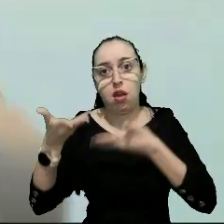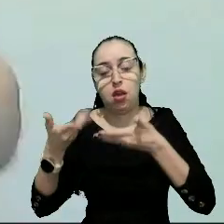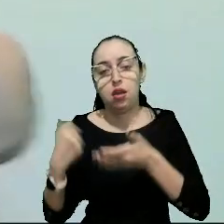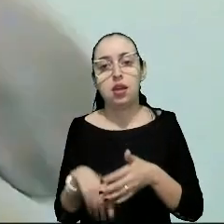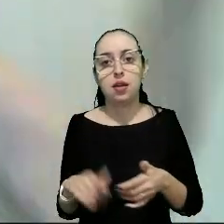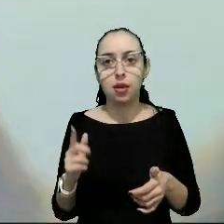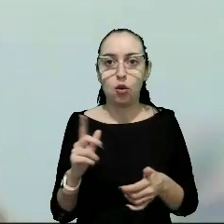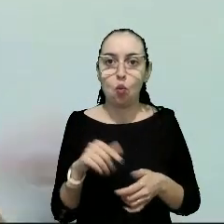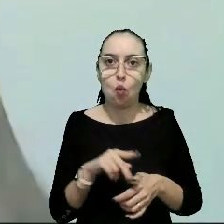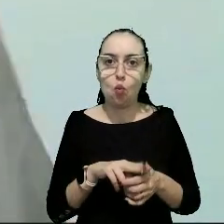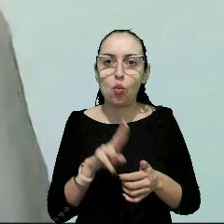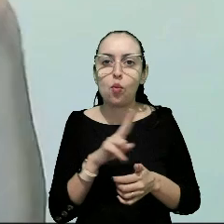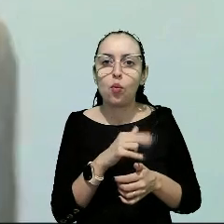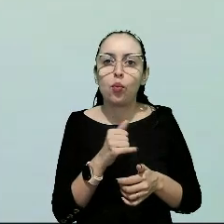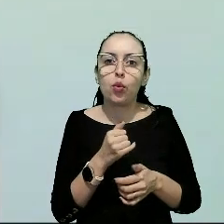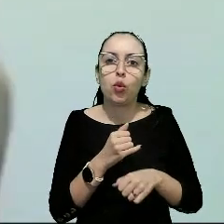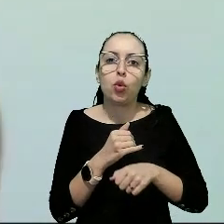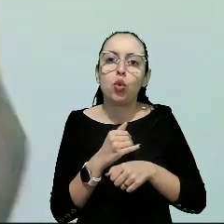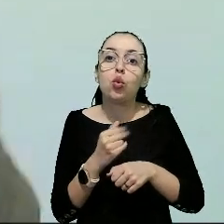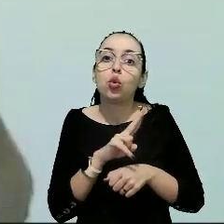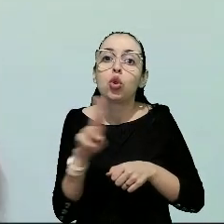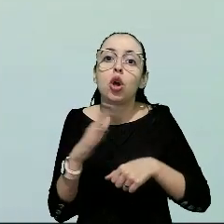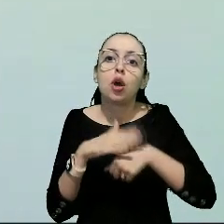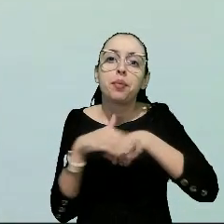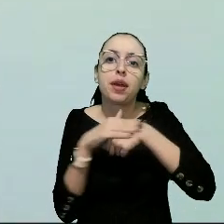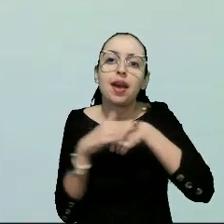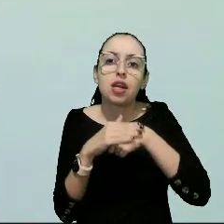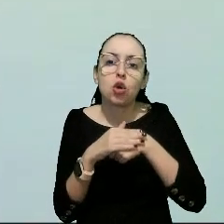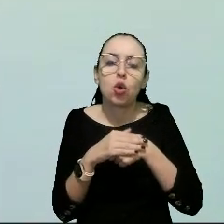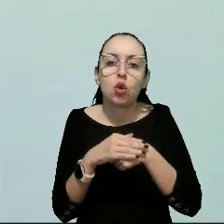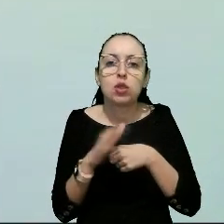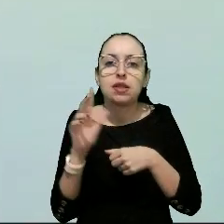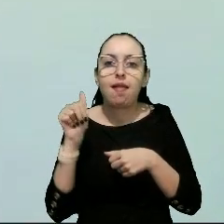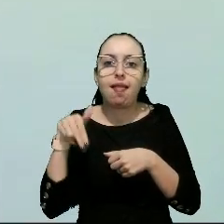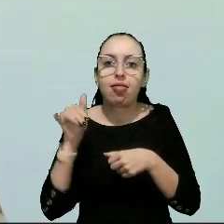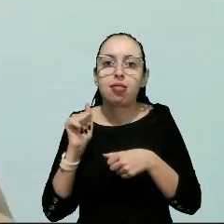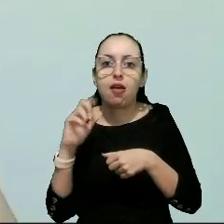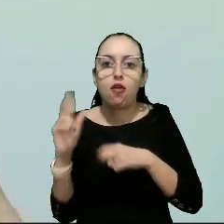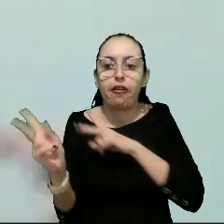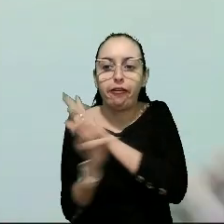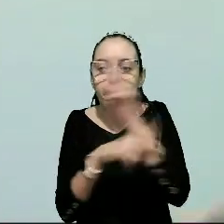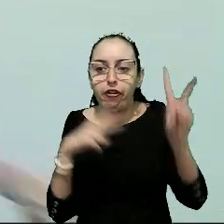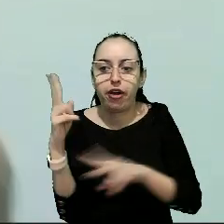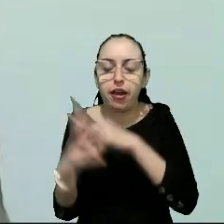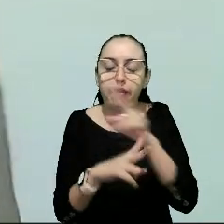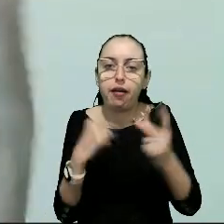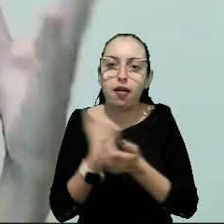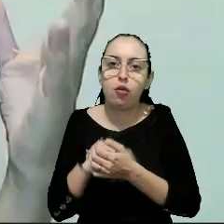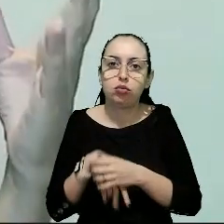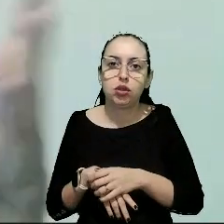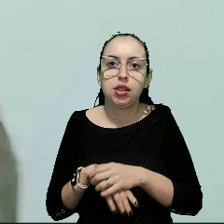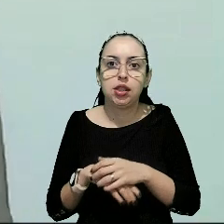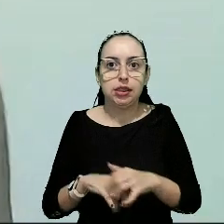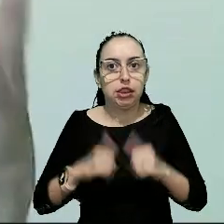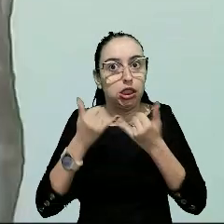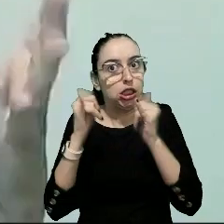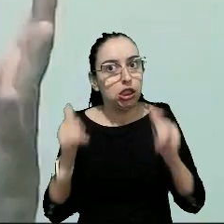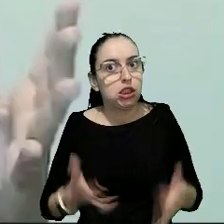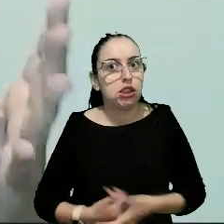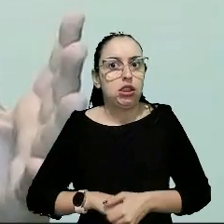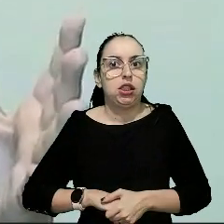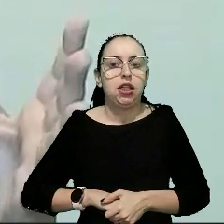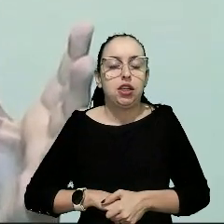porque ela tem uma energia, uma sede de viver que é impressionante, é